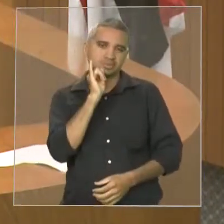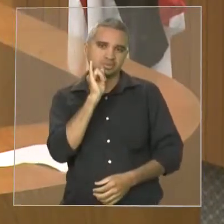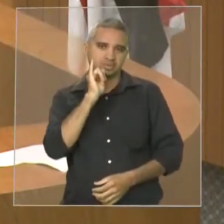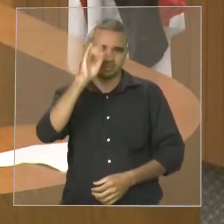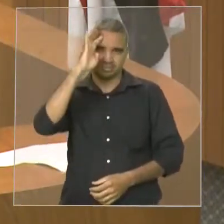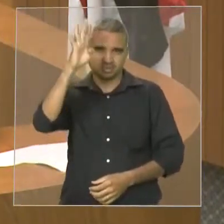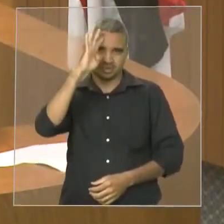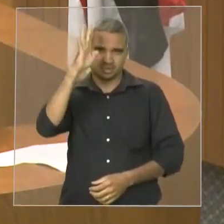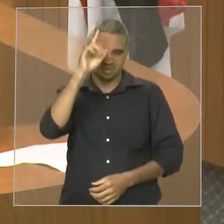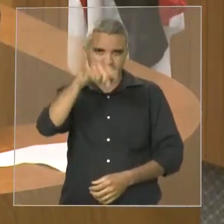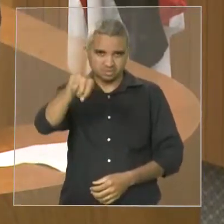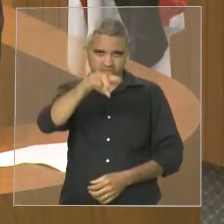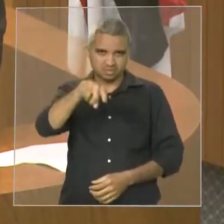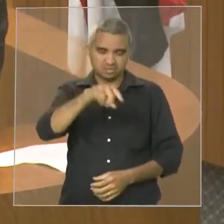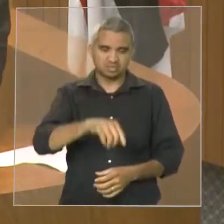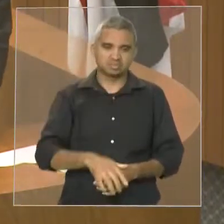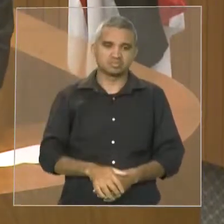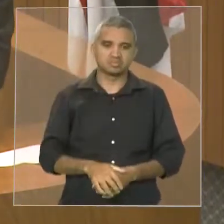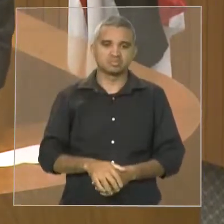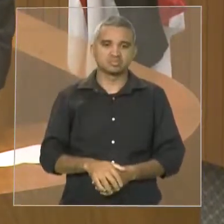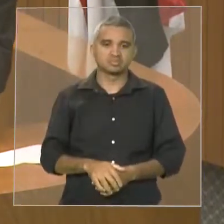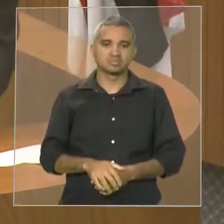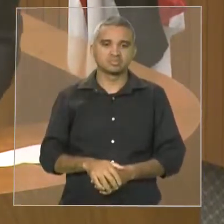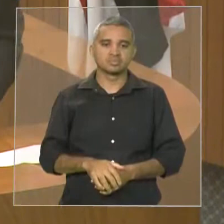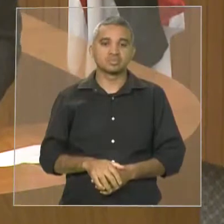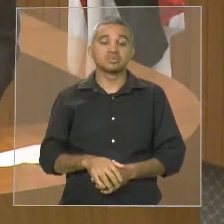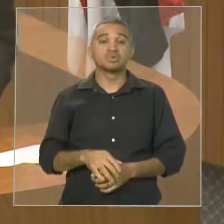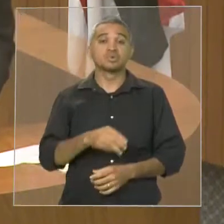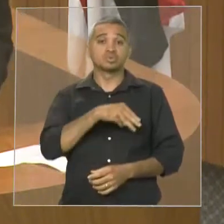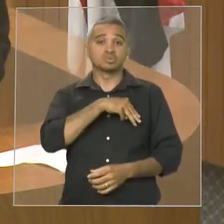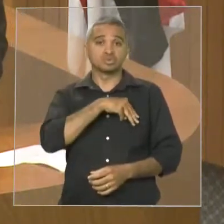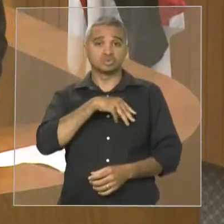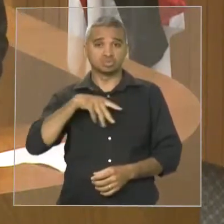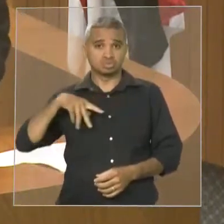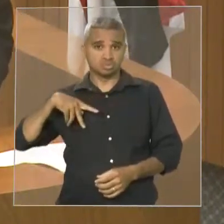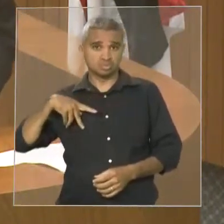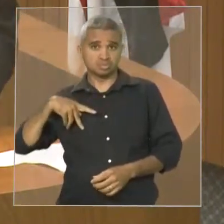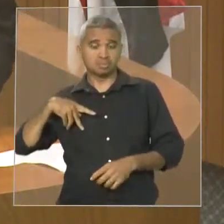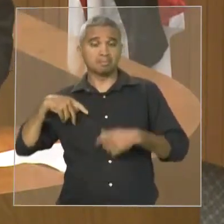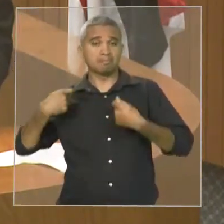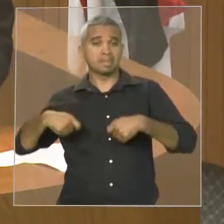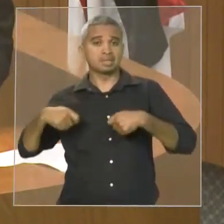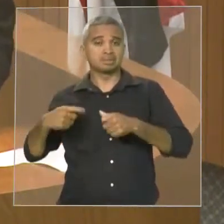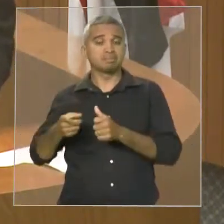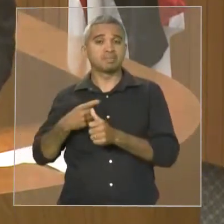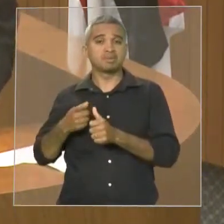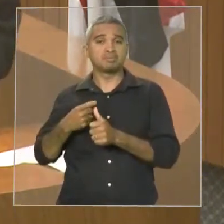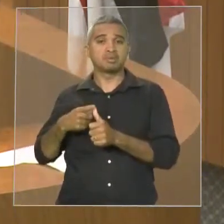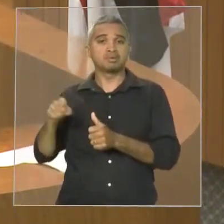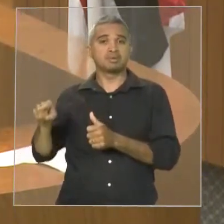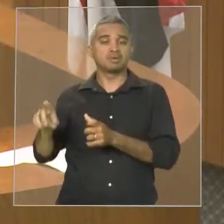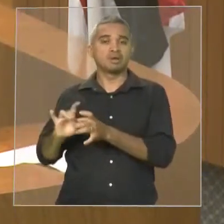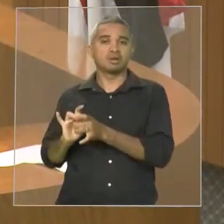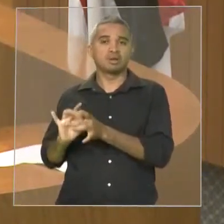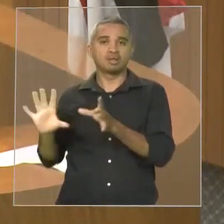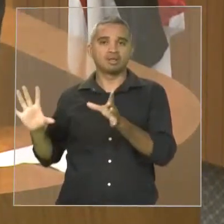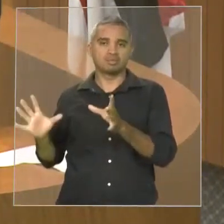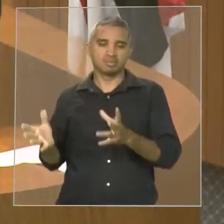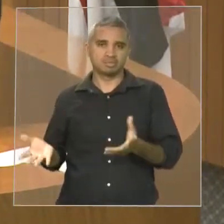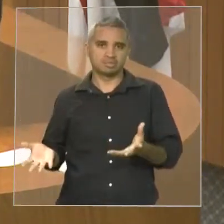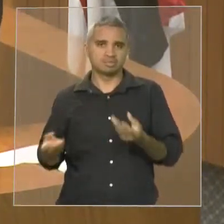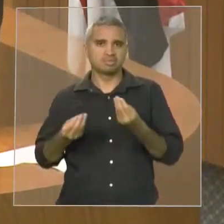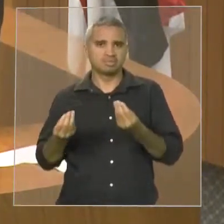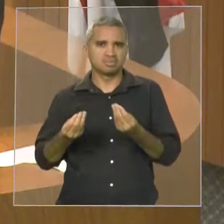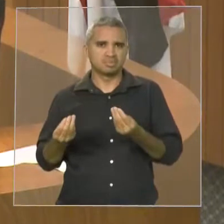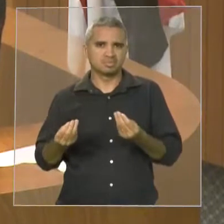Público, deputado Max Barros, só poder agir se tiver autorização do órgão que está sendo fiscalizado. É isso que prevê